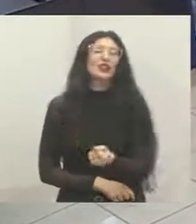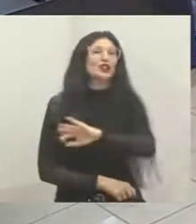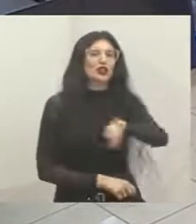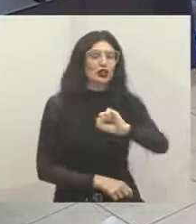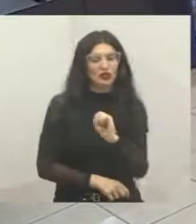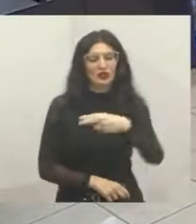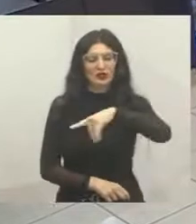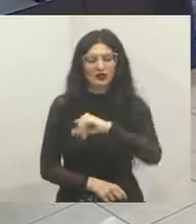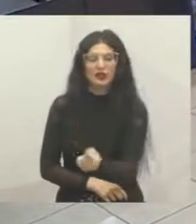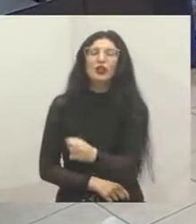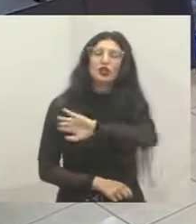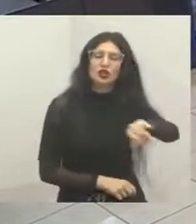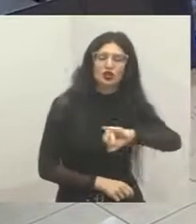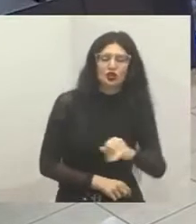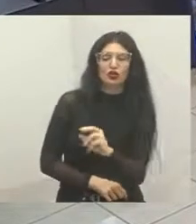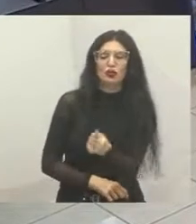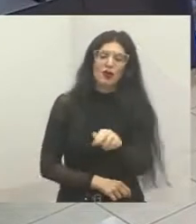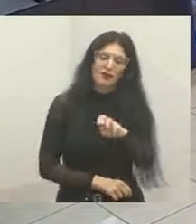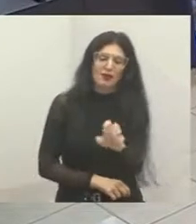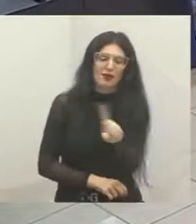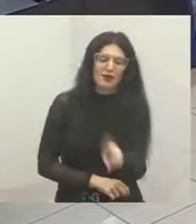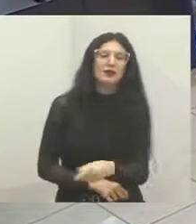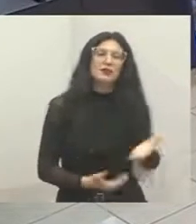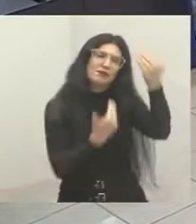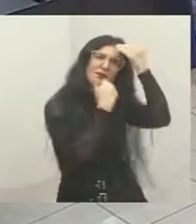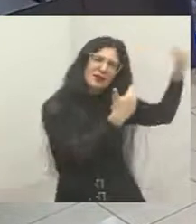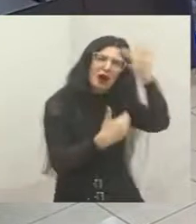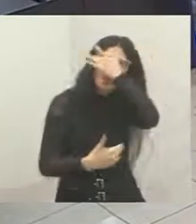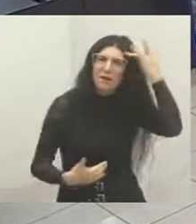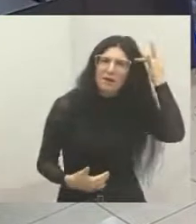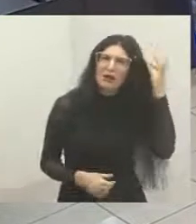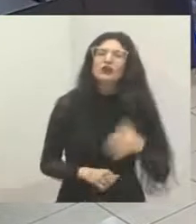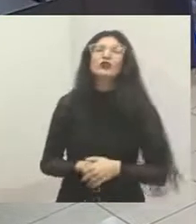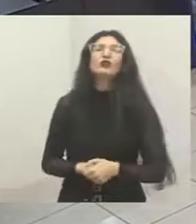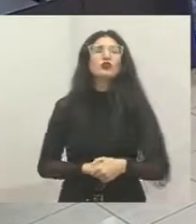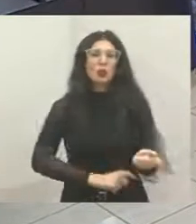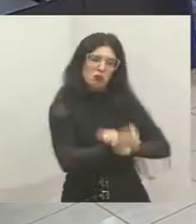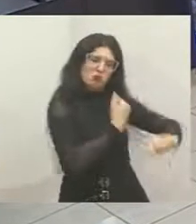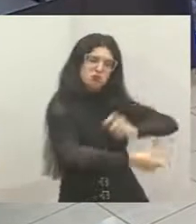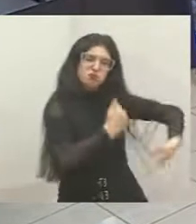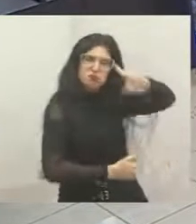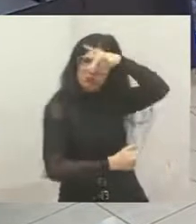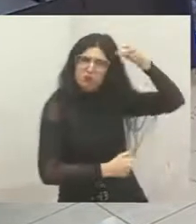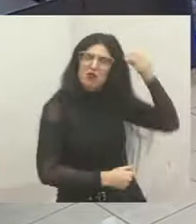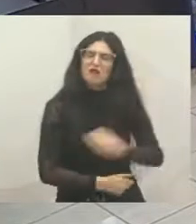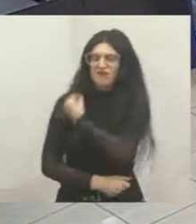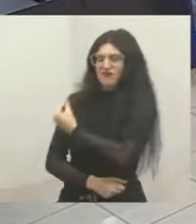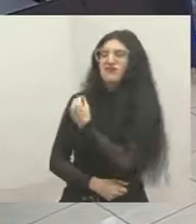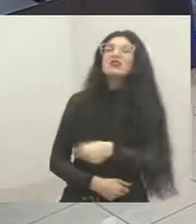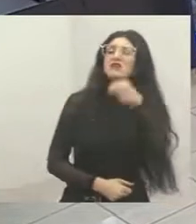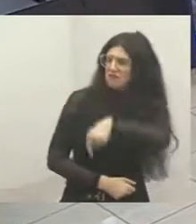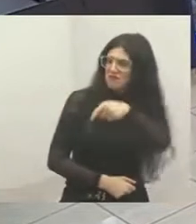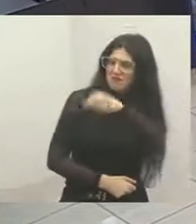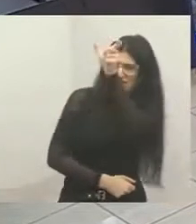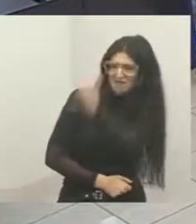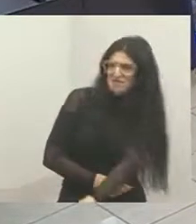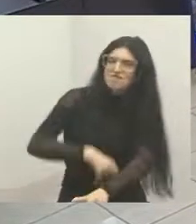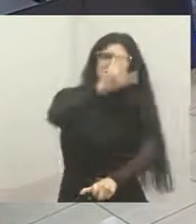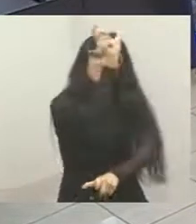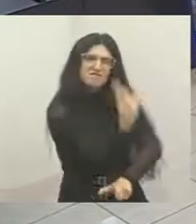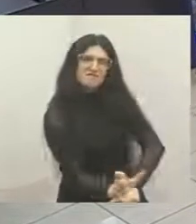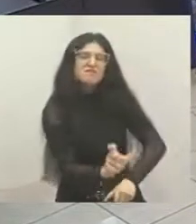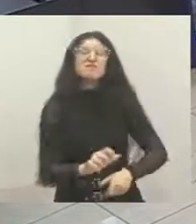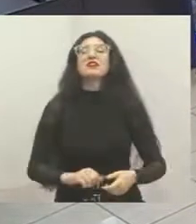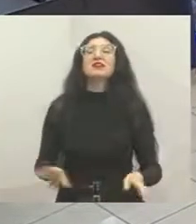Juarez. Agradecer aqui os funcionários da Secretaria de Finanças que estão aqui presentes. Agradecer também ao